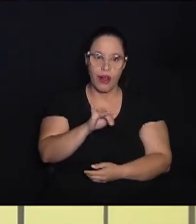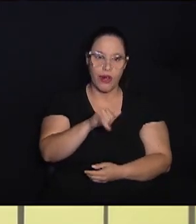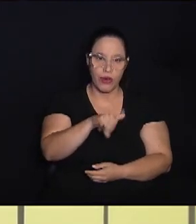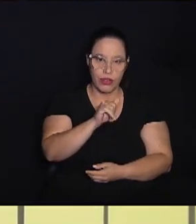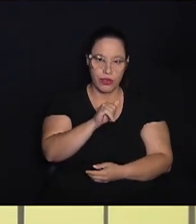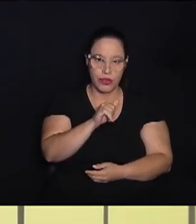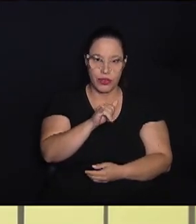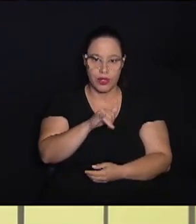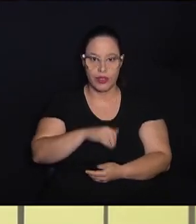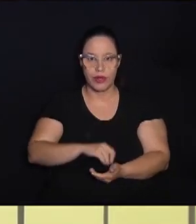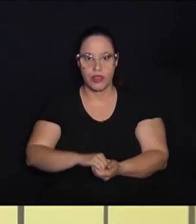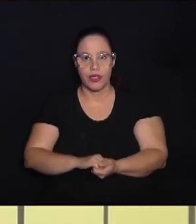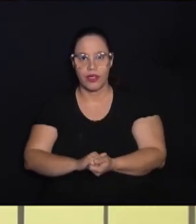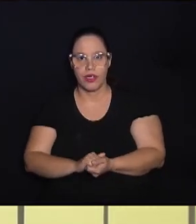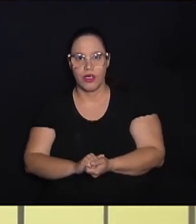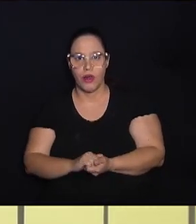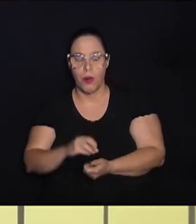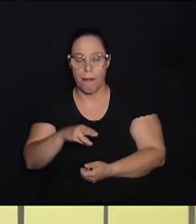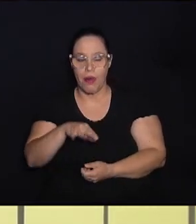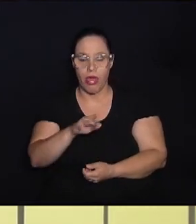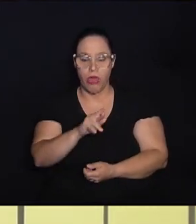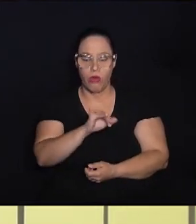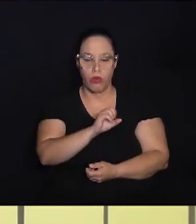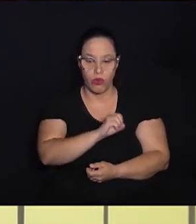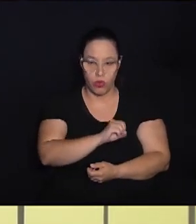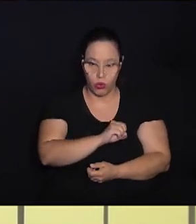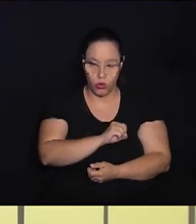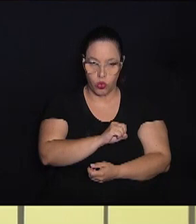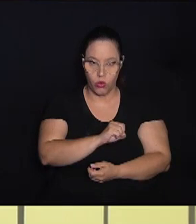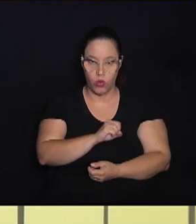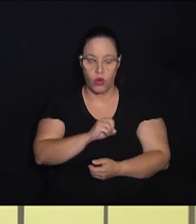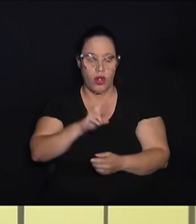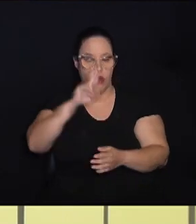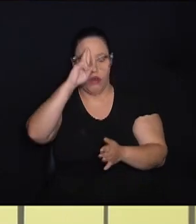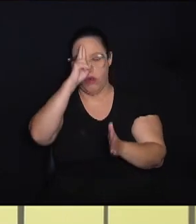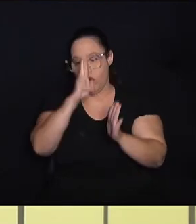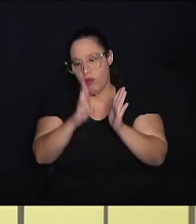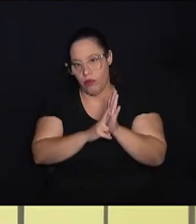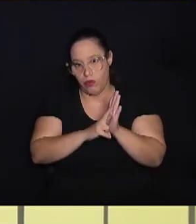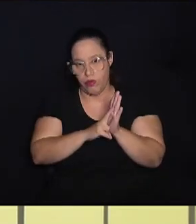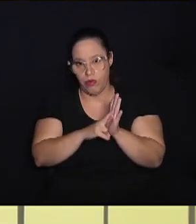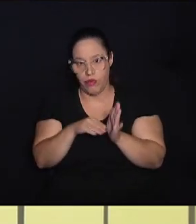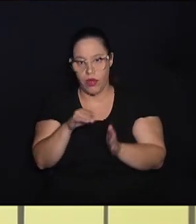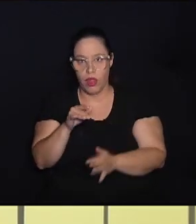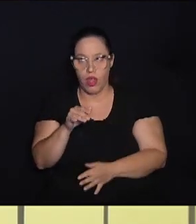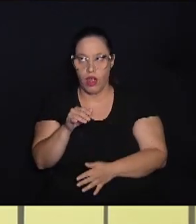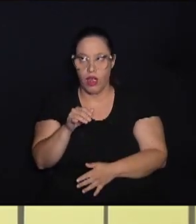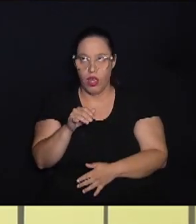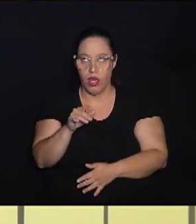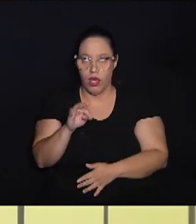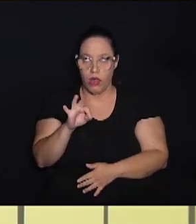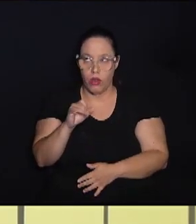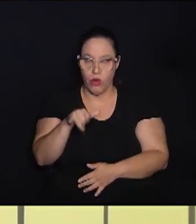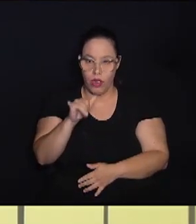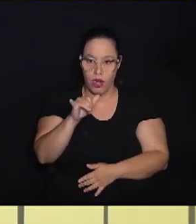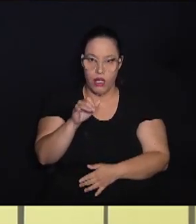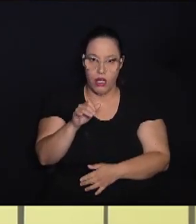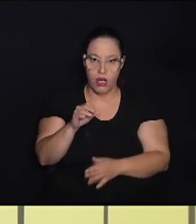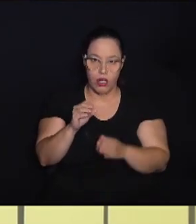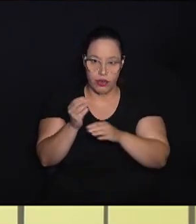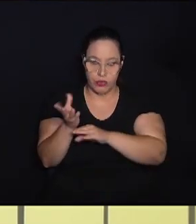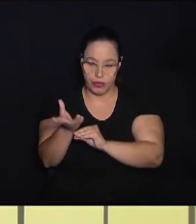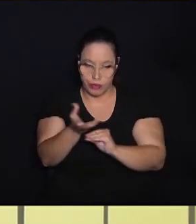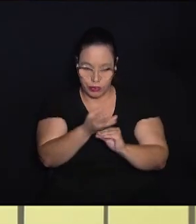Pr soliver o Matos ele já é uma grande referência do da toy Art Hum então ele sempre faz fez